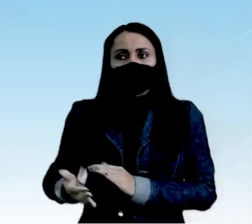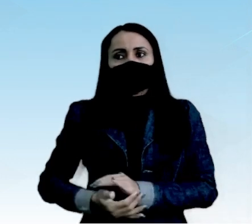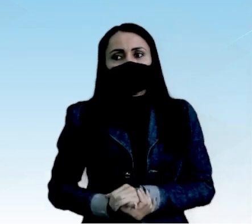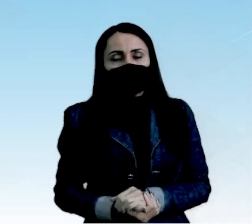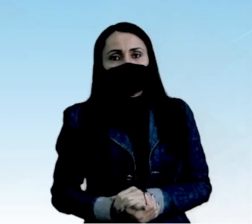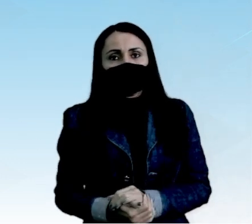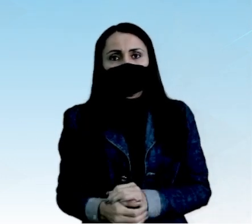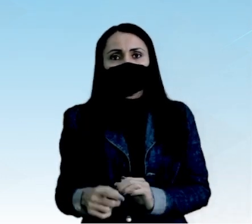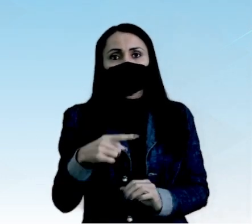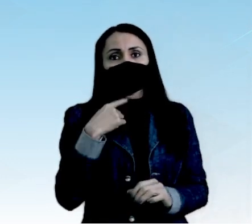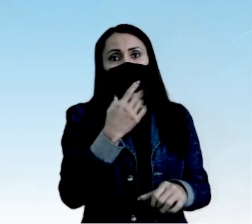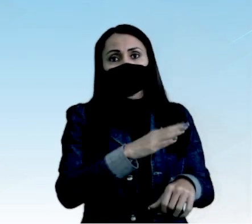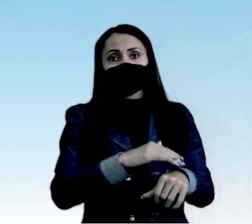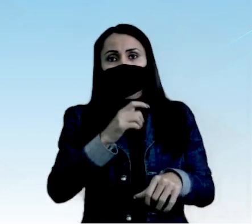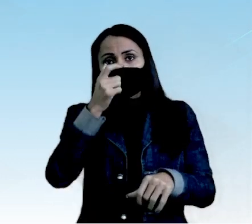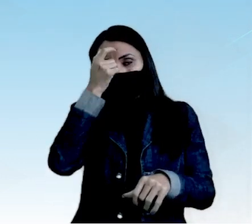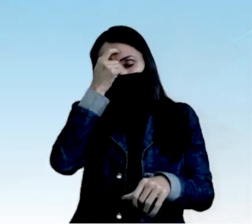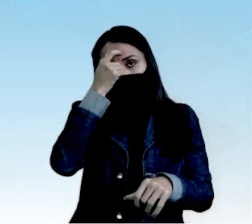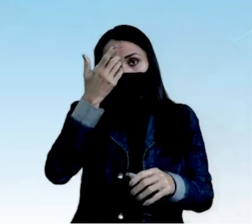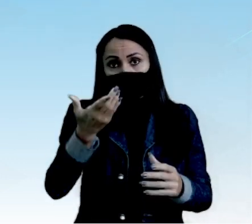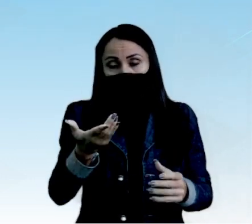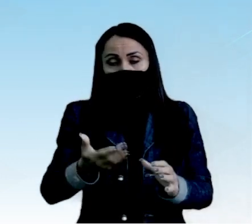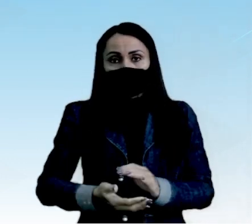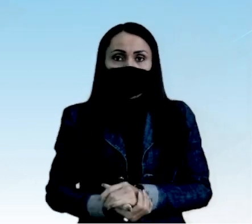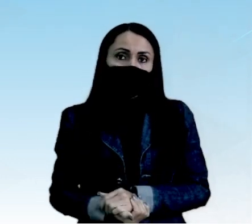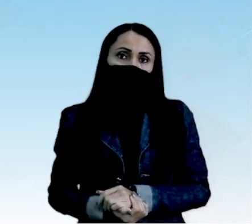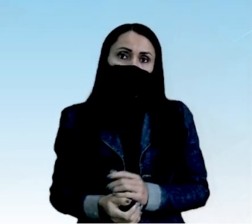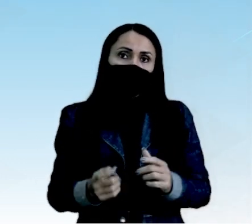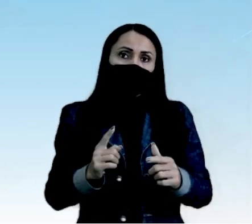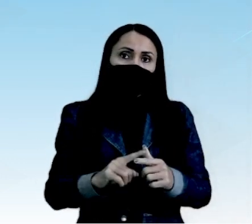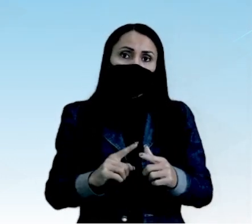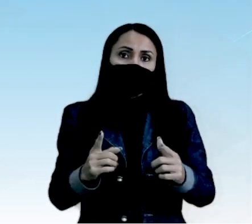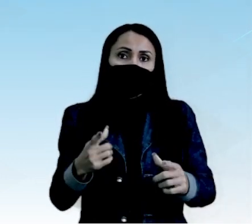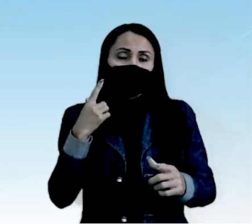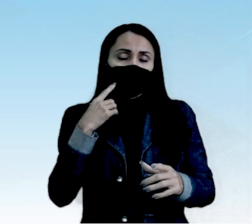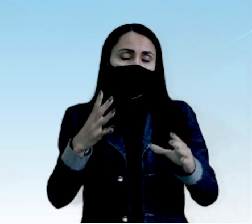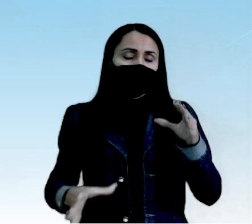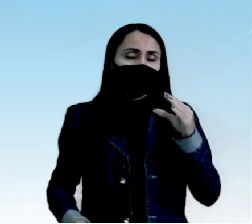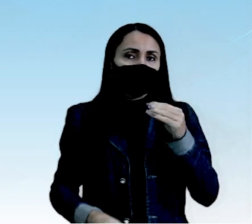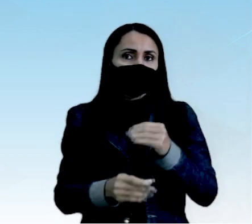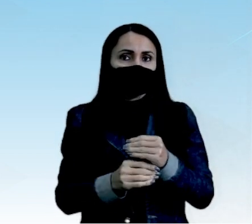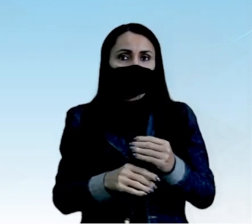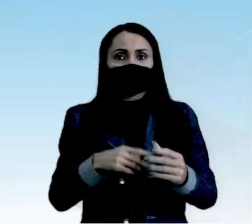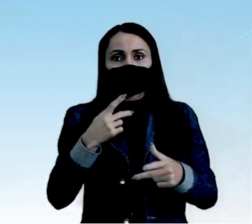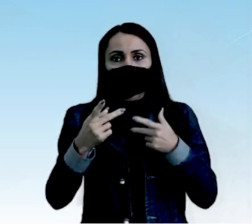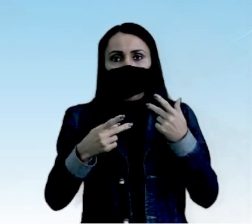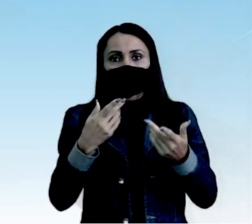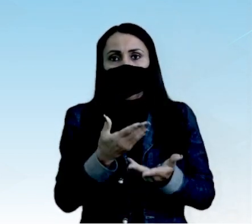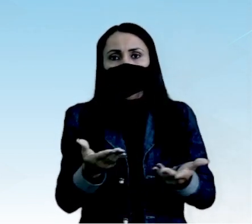a gente chama de mapa mental, mas na verdade é um pequeno resumo do que a gente está falando aqui.